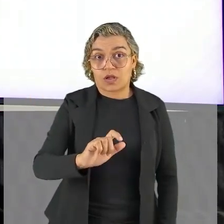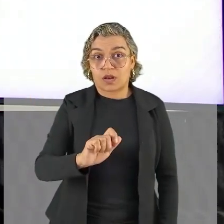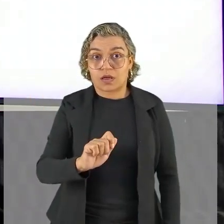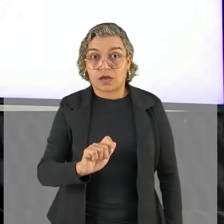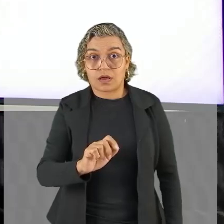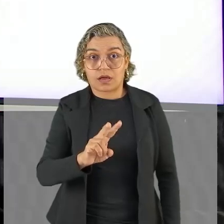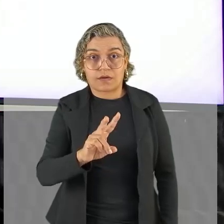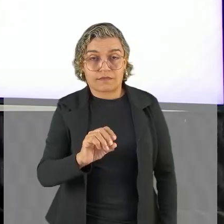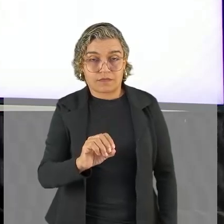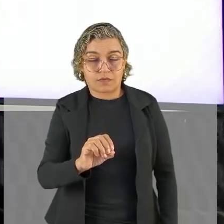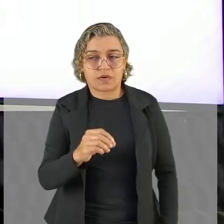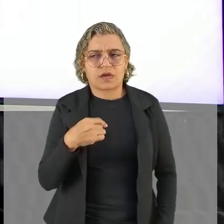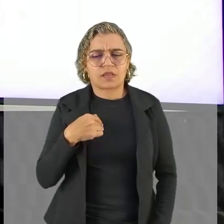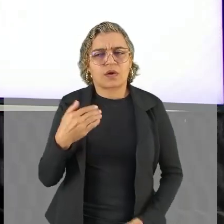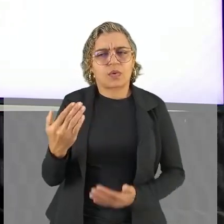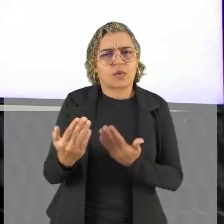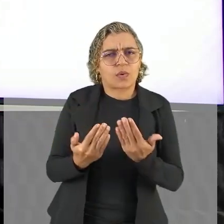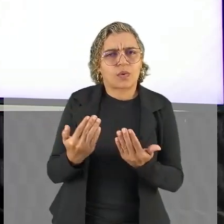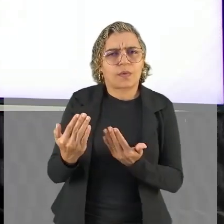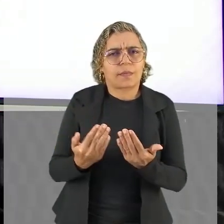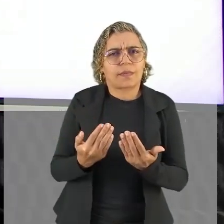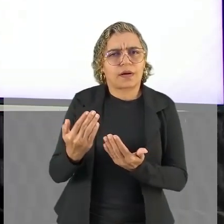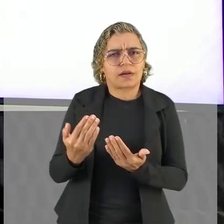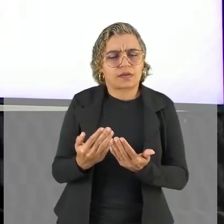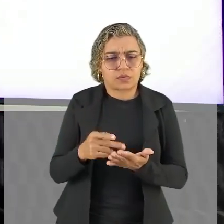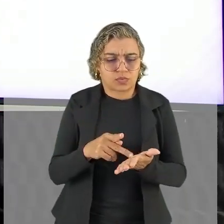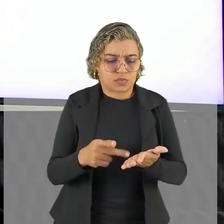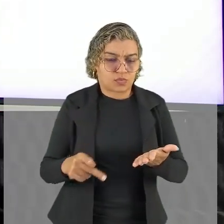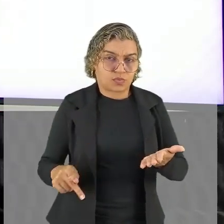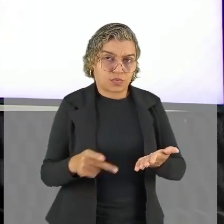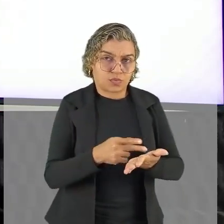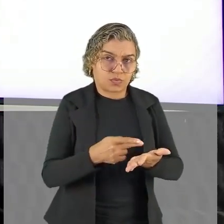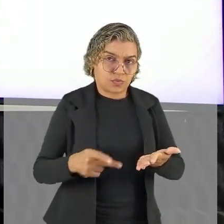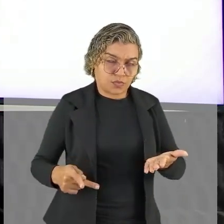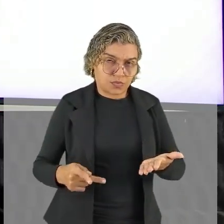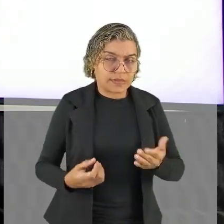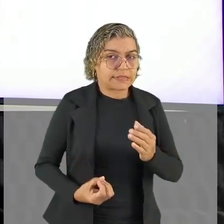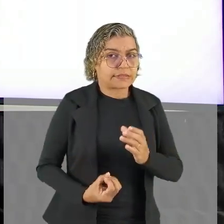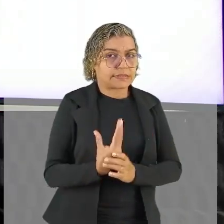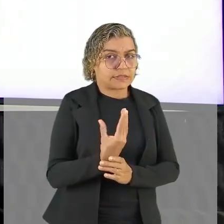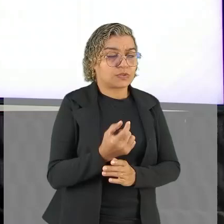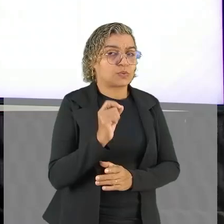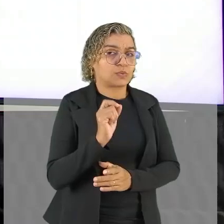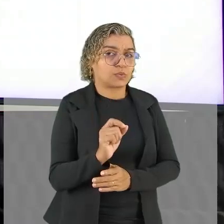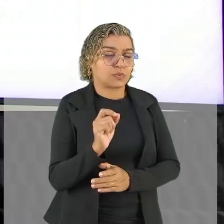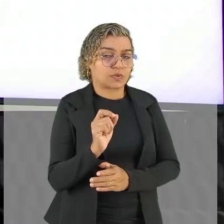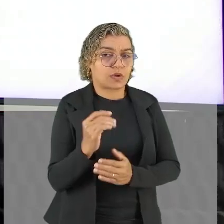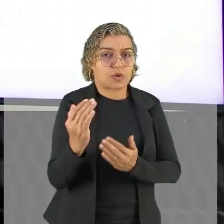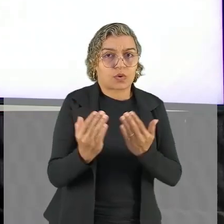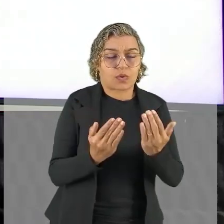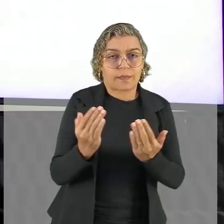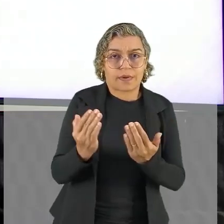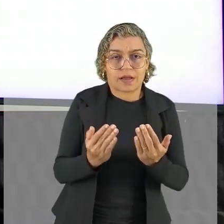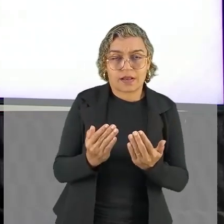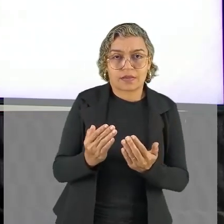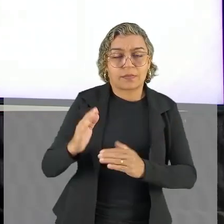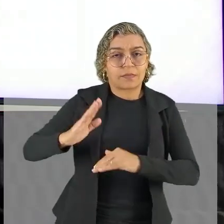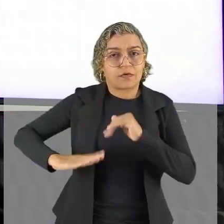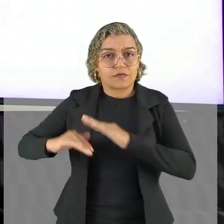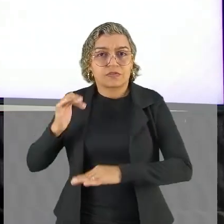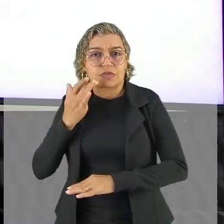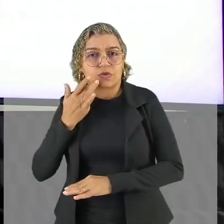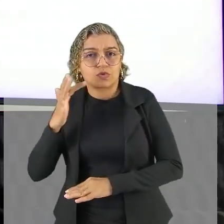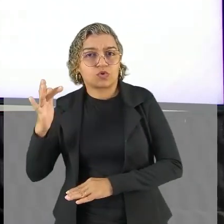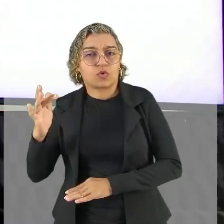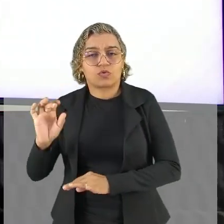comparando a criação de um poema ao ourives criando uma peça.